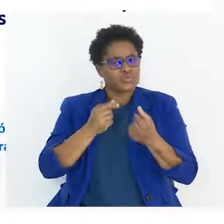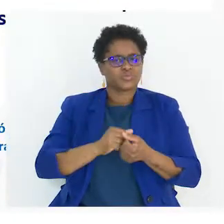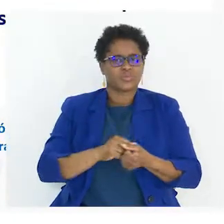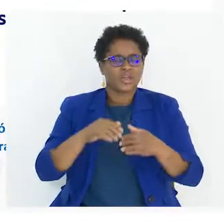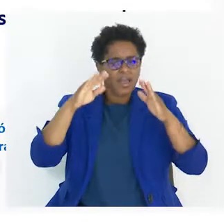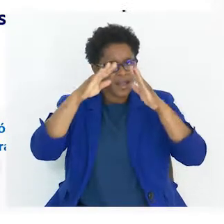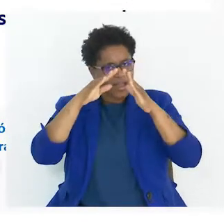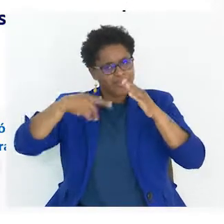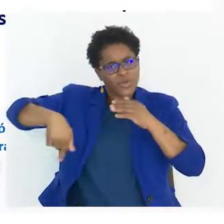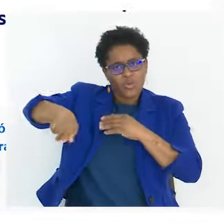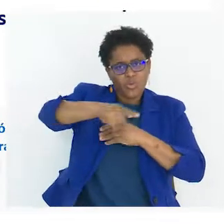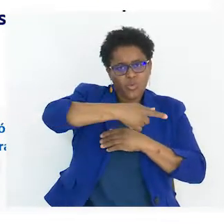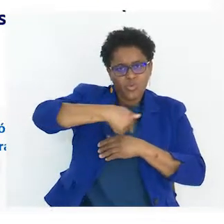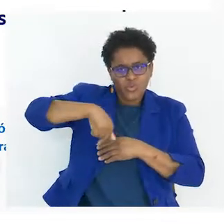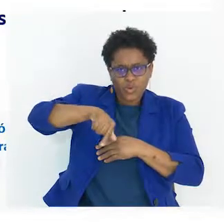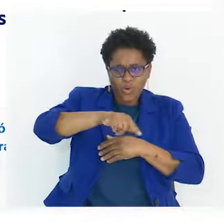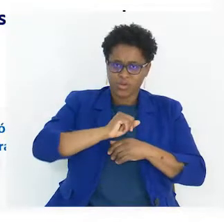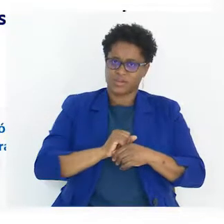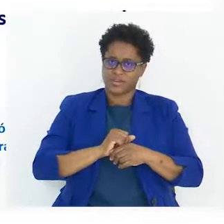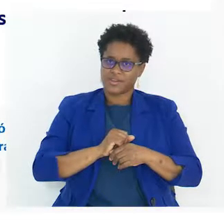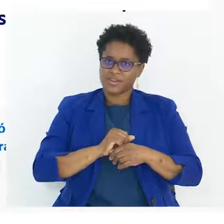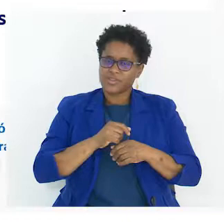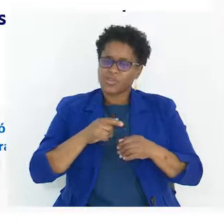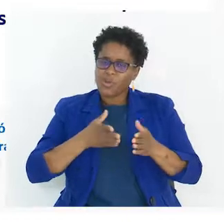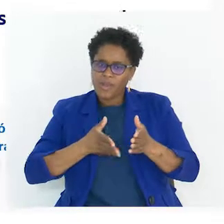levando consigo a sua casa redonda.